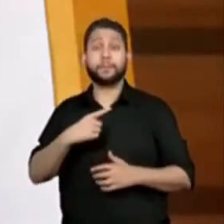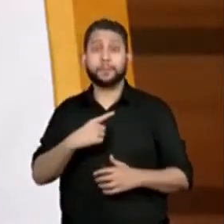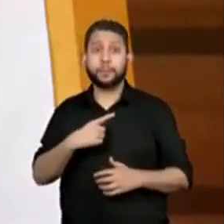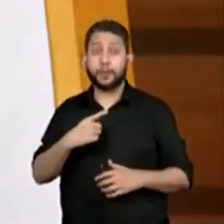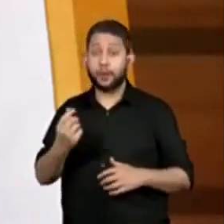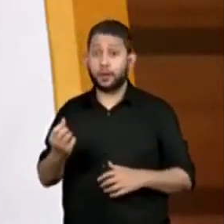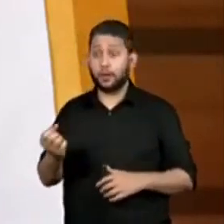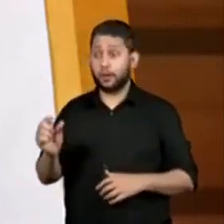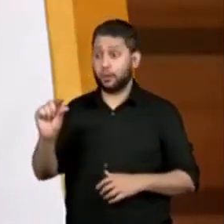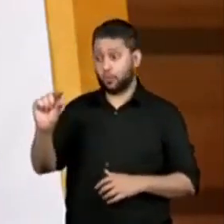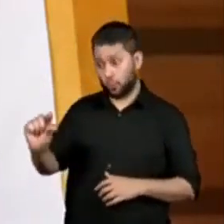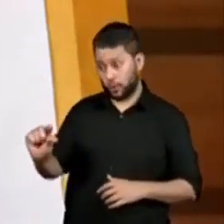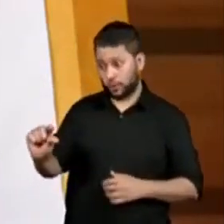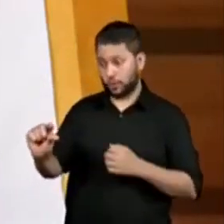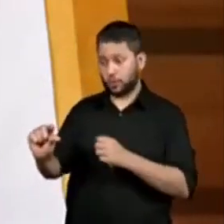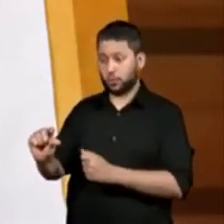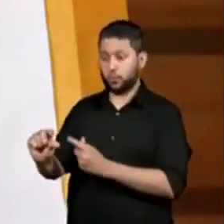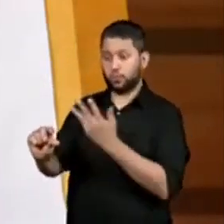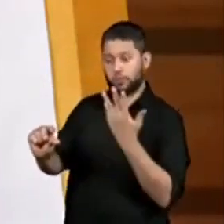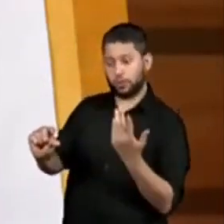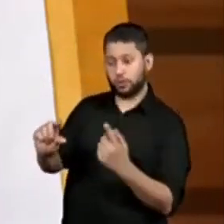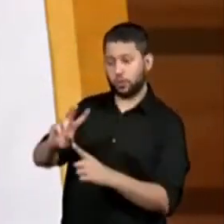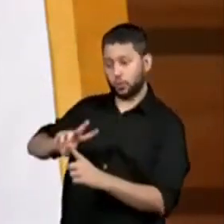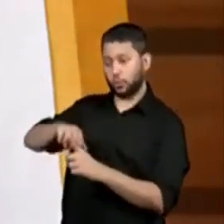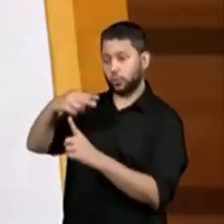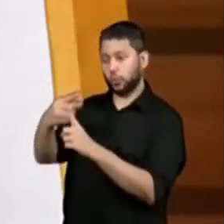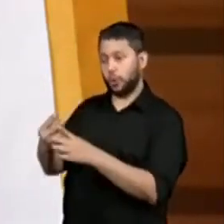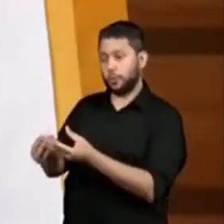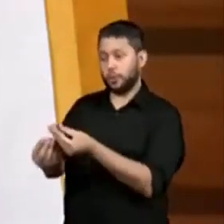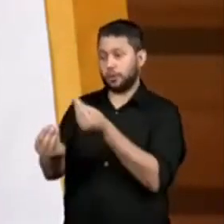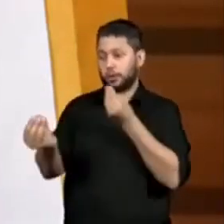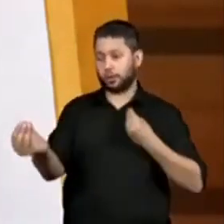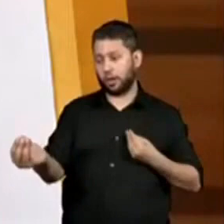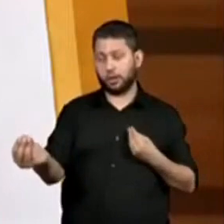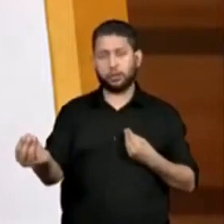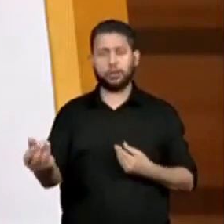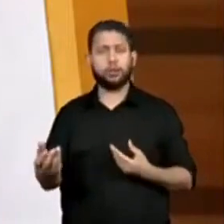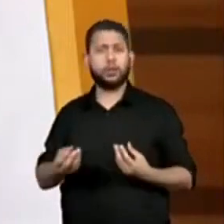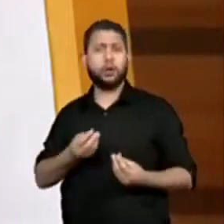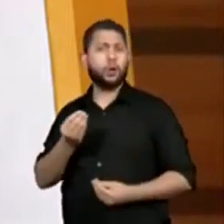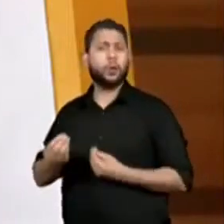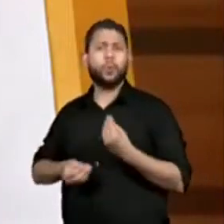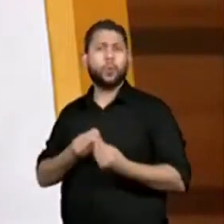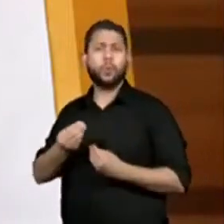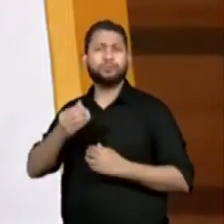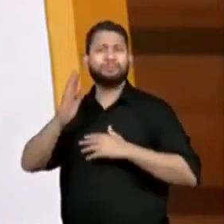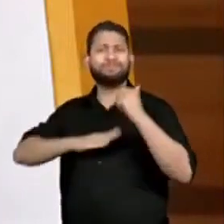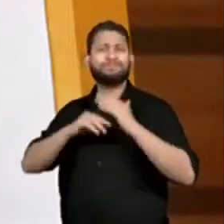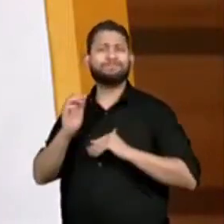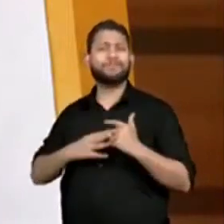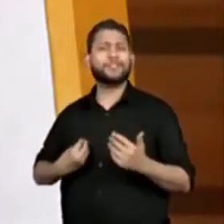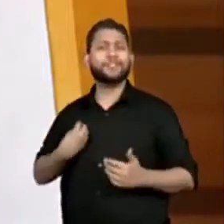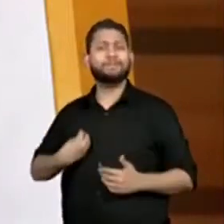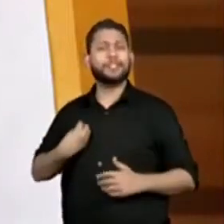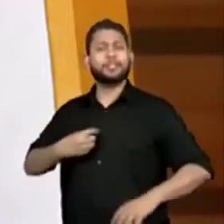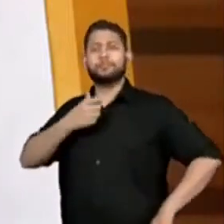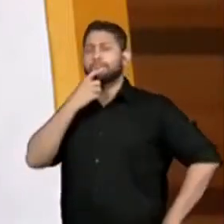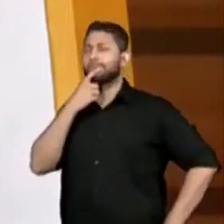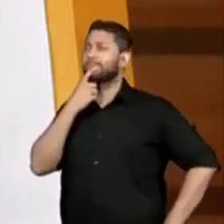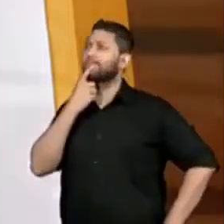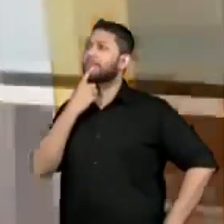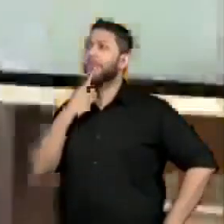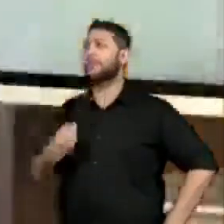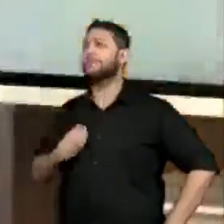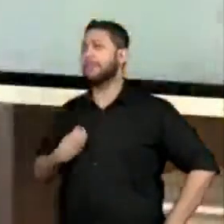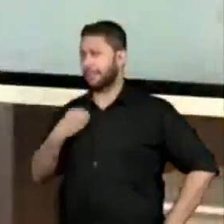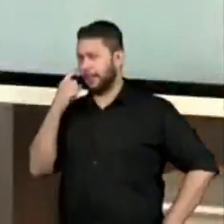e no braço a quantidade e deixar o que sobrou para um colega como é que a gente põe isso na prática em como é que